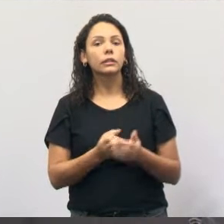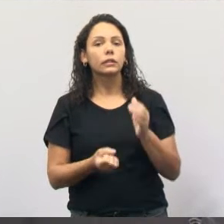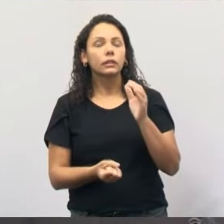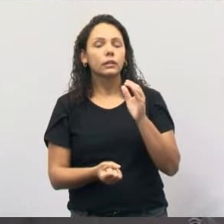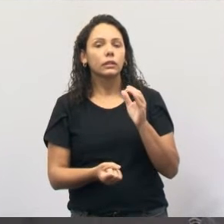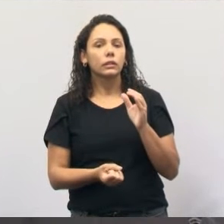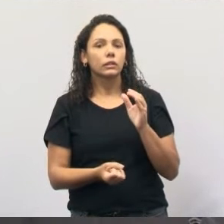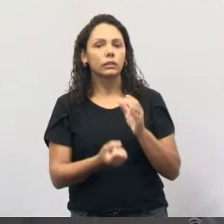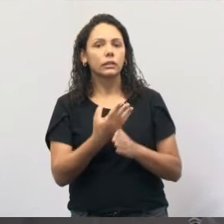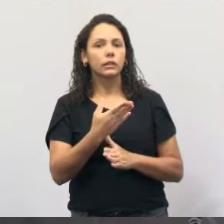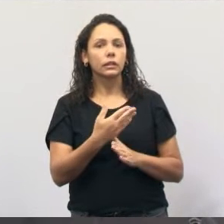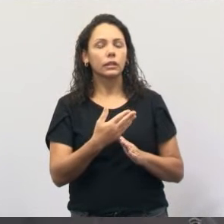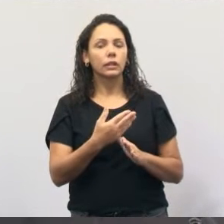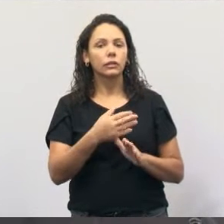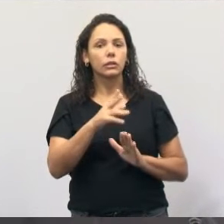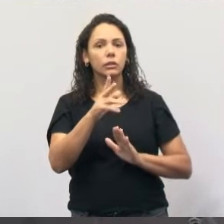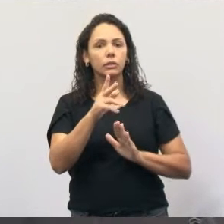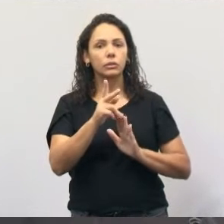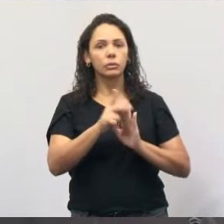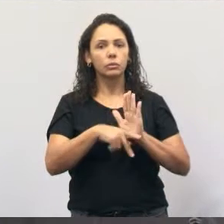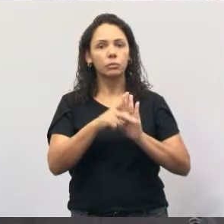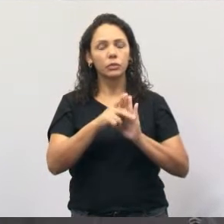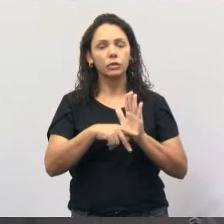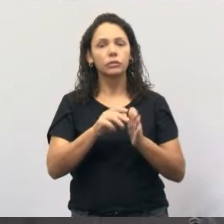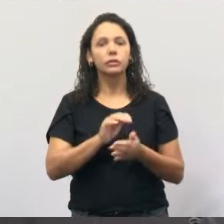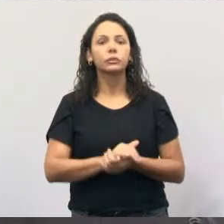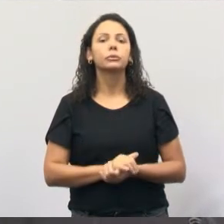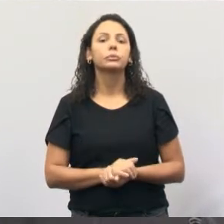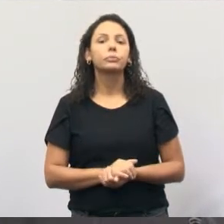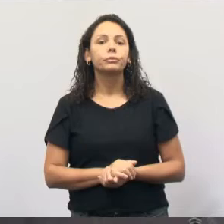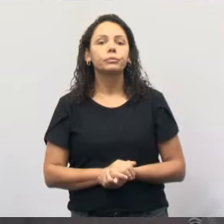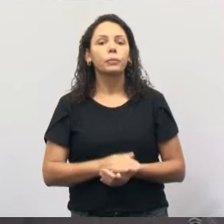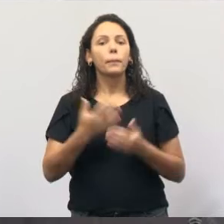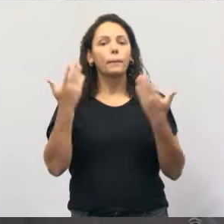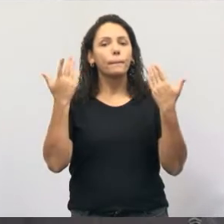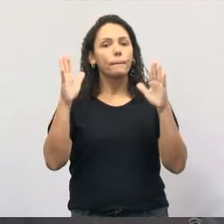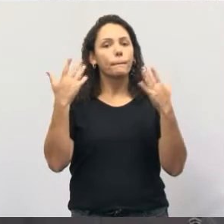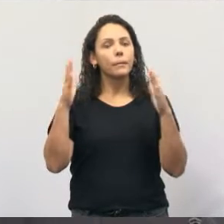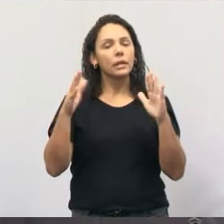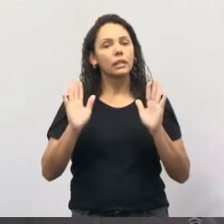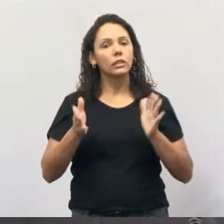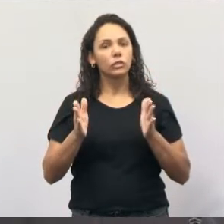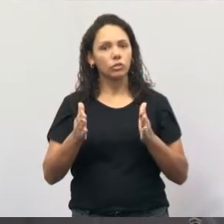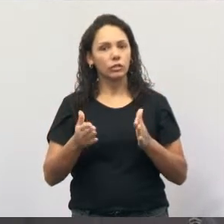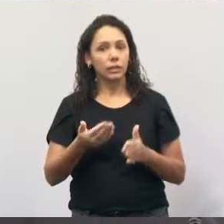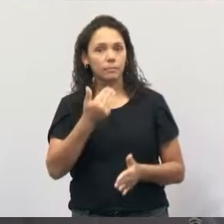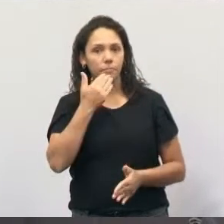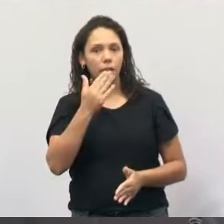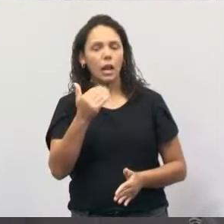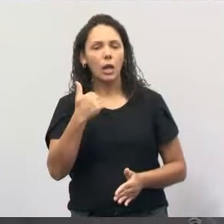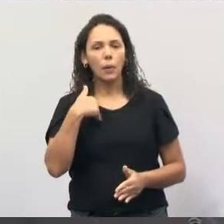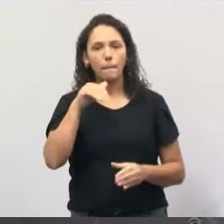grande artista que foi Guarana Ramos, tá bom? Então, parabéns e já adianto que meu voto será